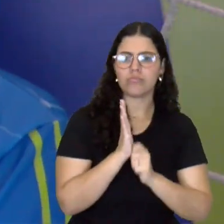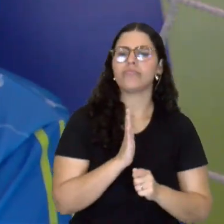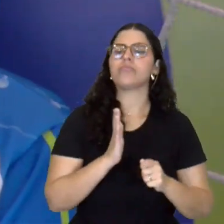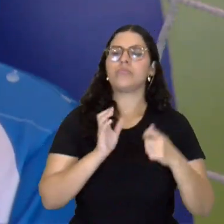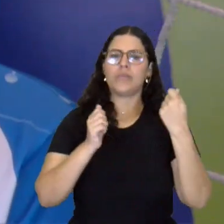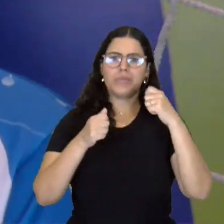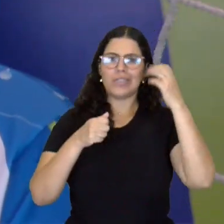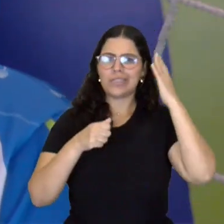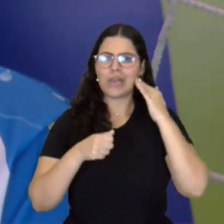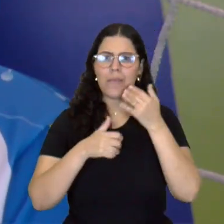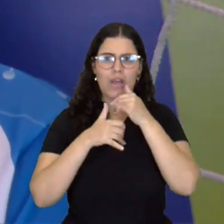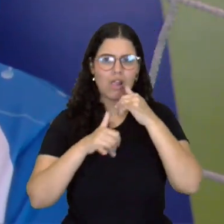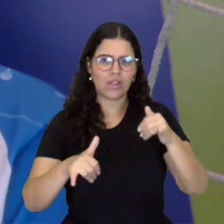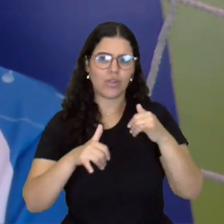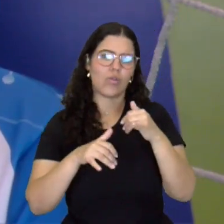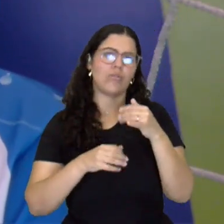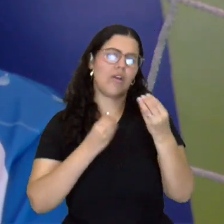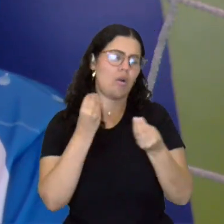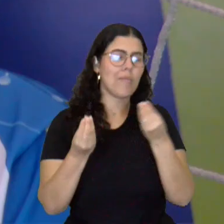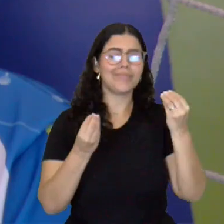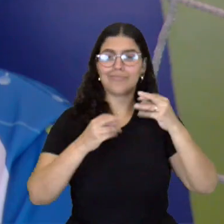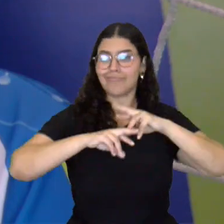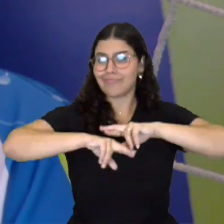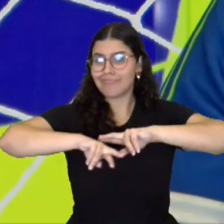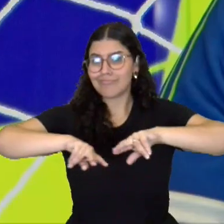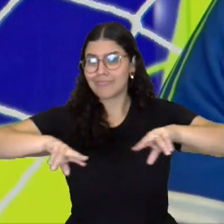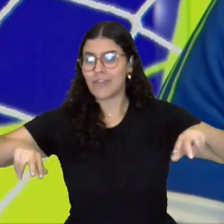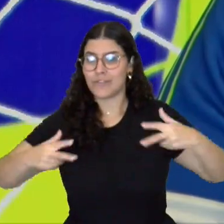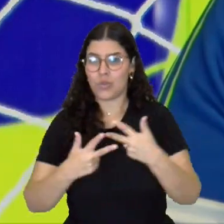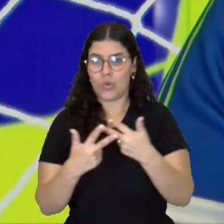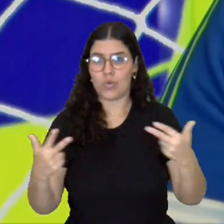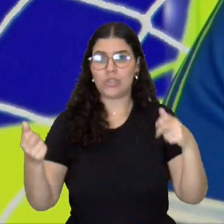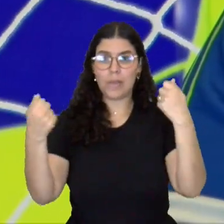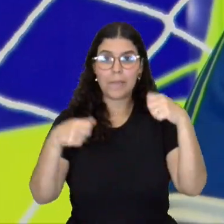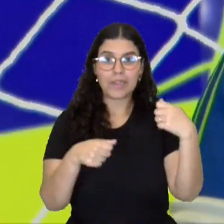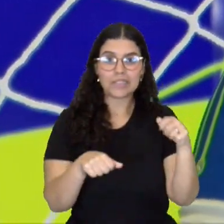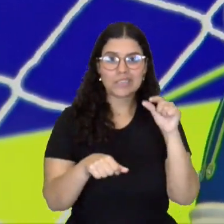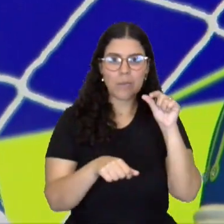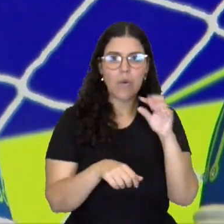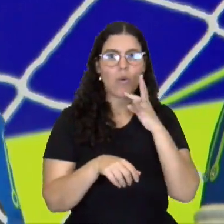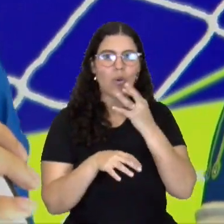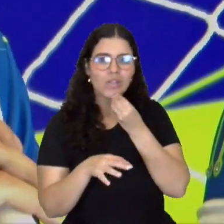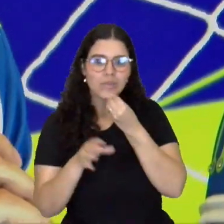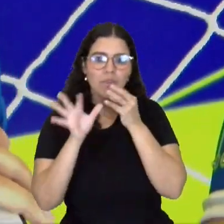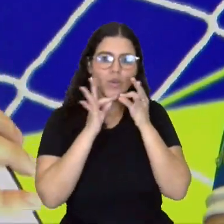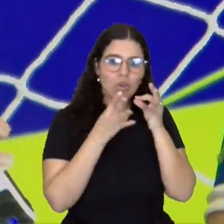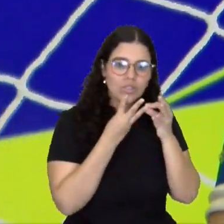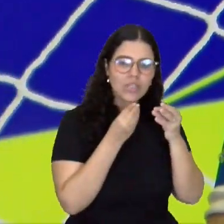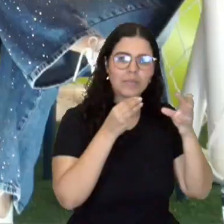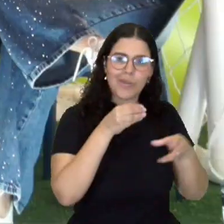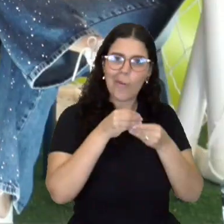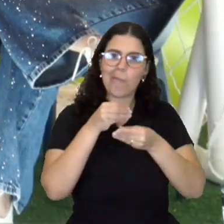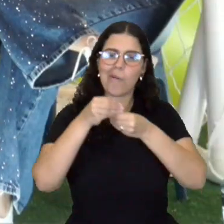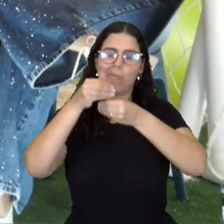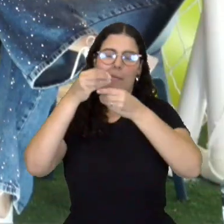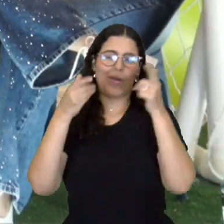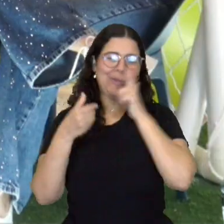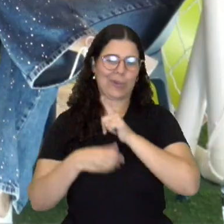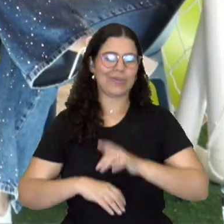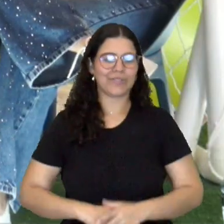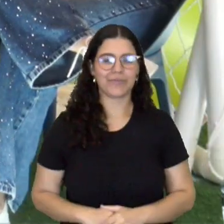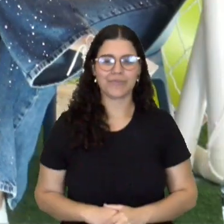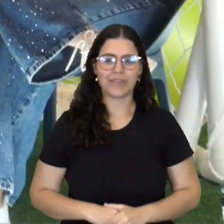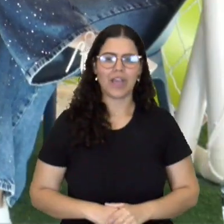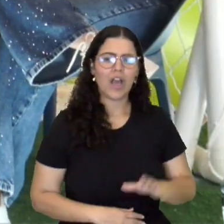muitas áreas que necessitam aprender. Excelente. Eu vou aproveitar que a Sinara fez isso, né, Sinara? O que é que você